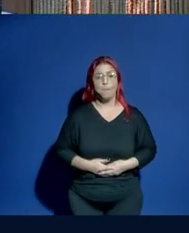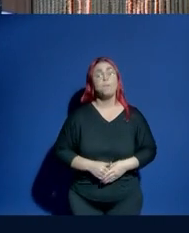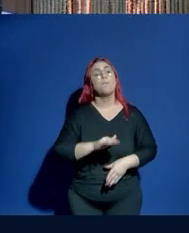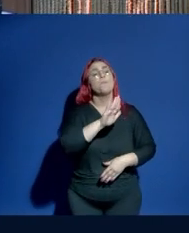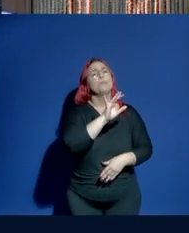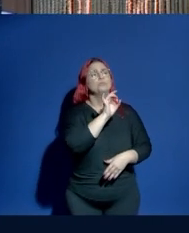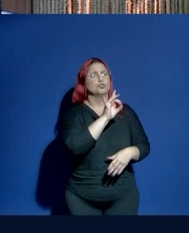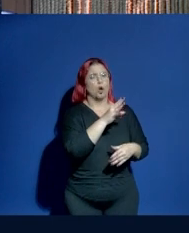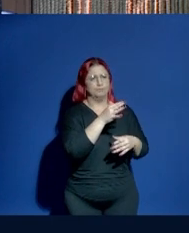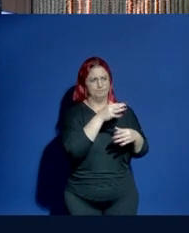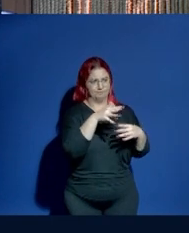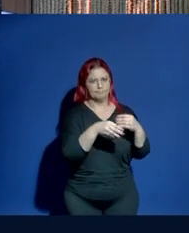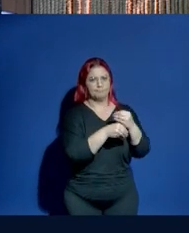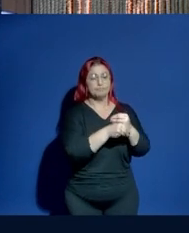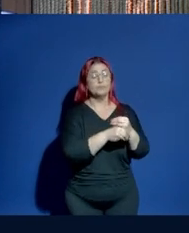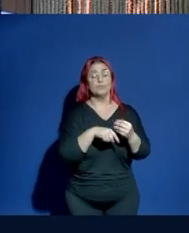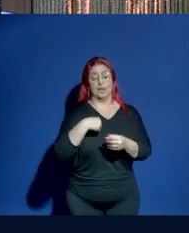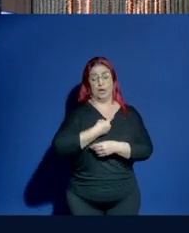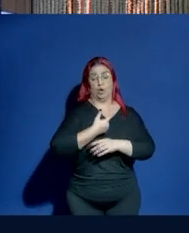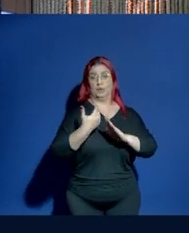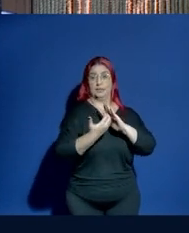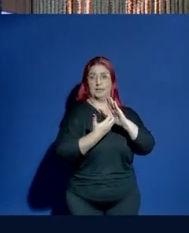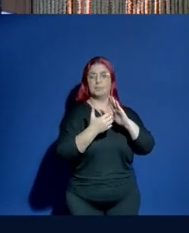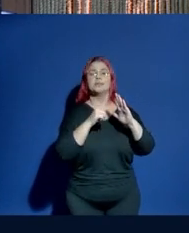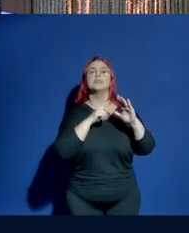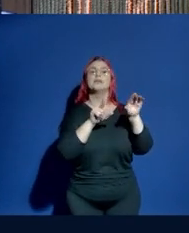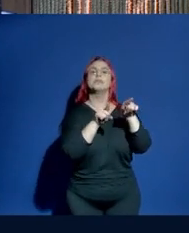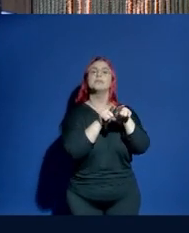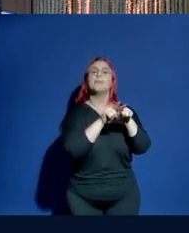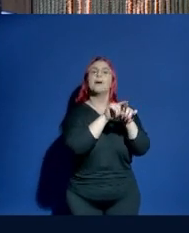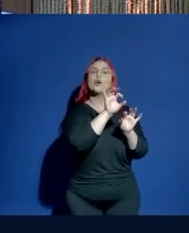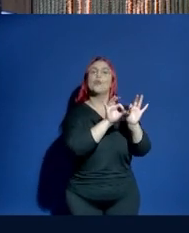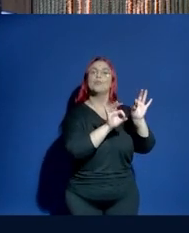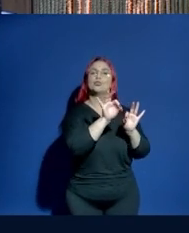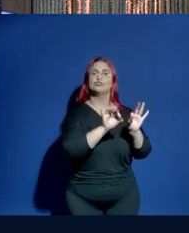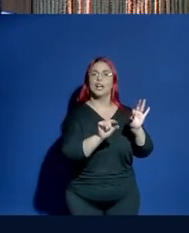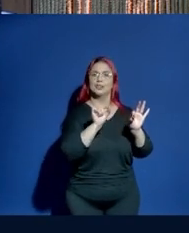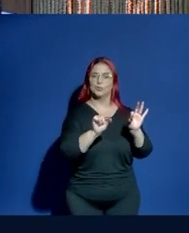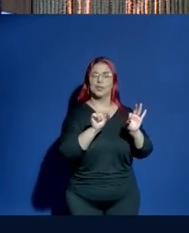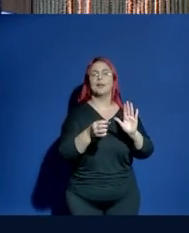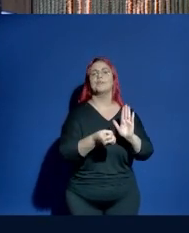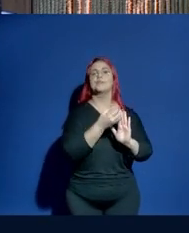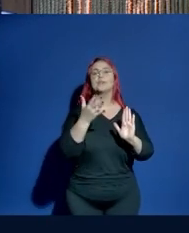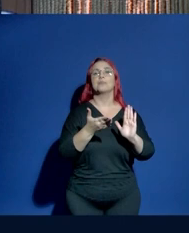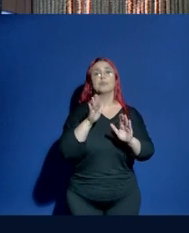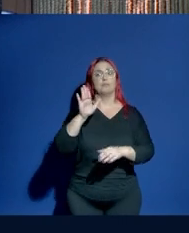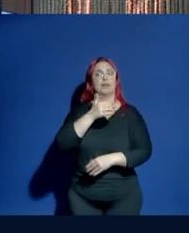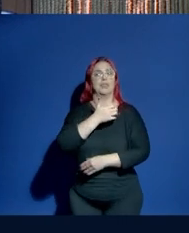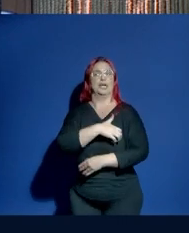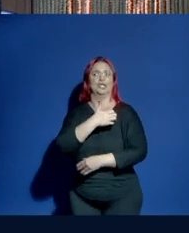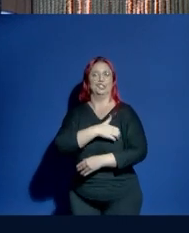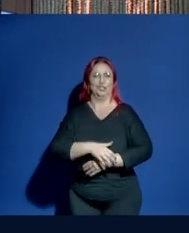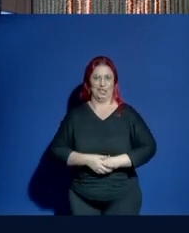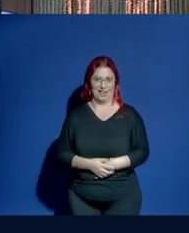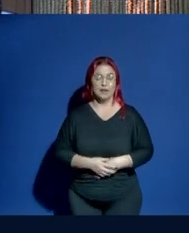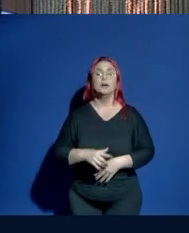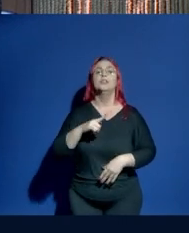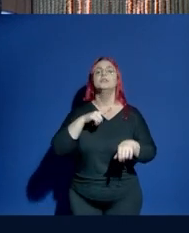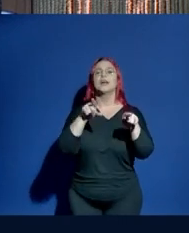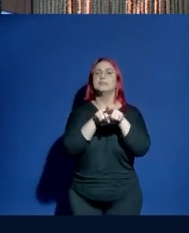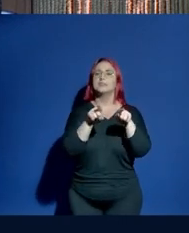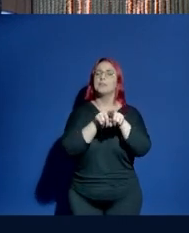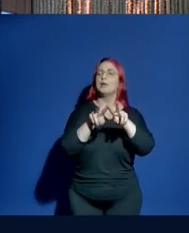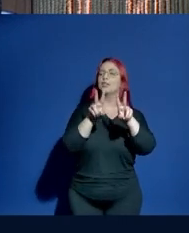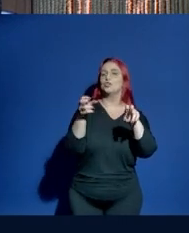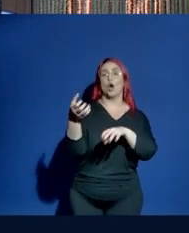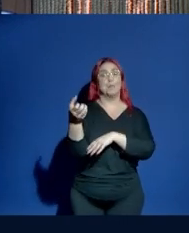só um comentário até com água também tem um projeto de produção de biogás né Argentina nós temos um negócio de leite